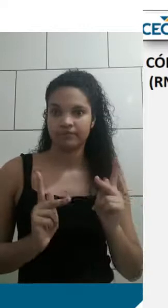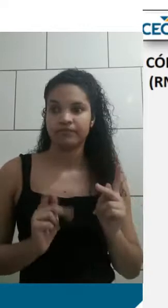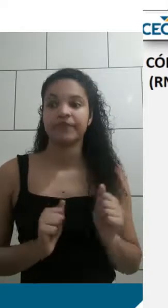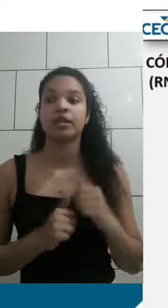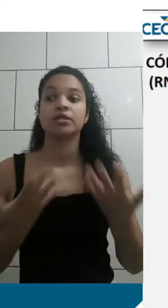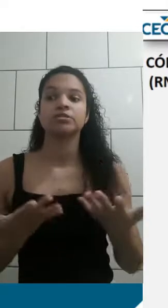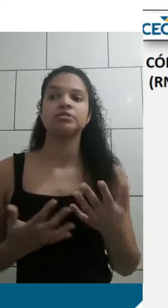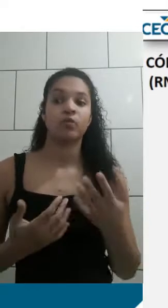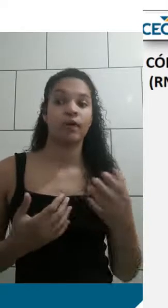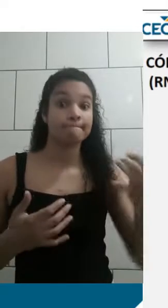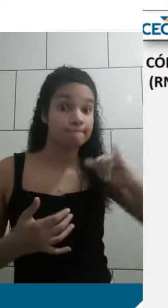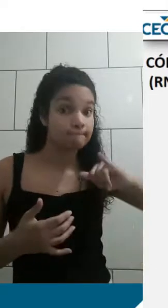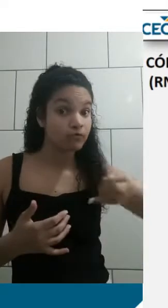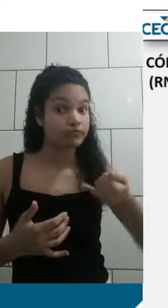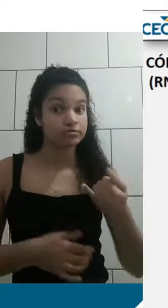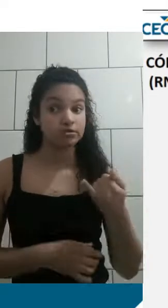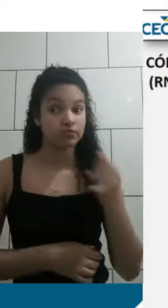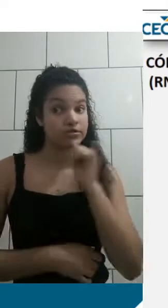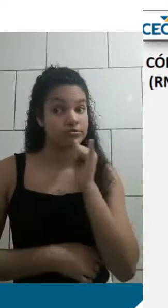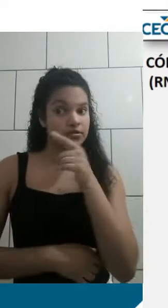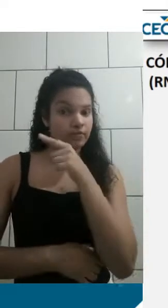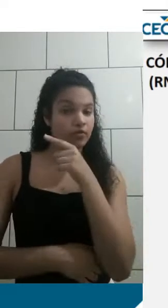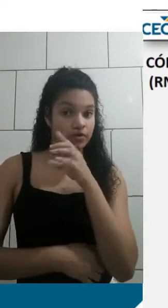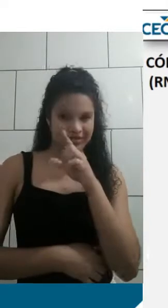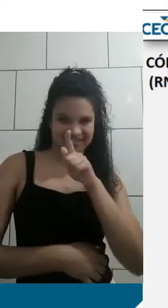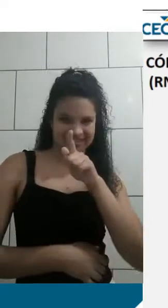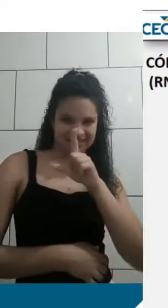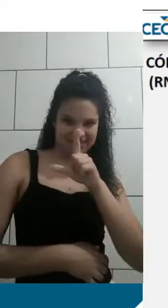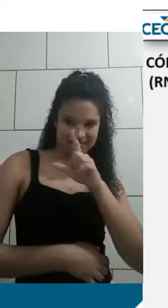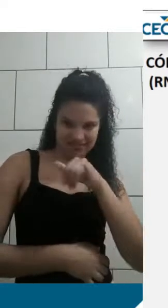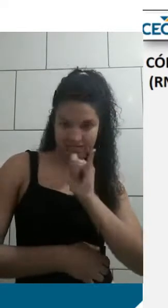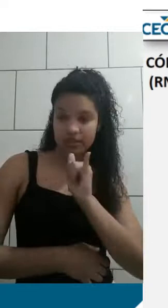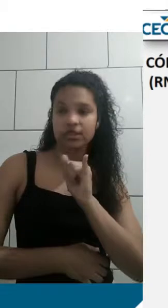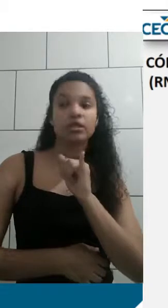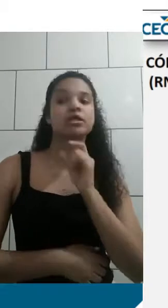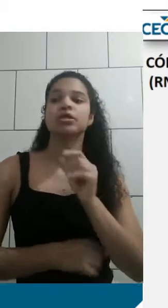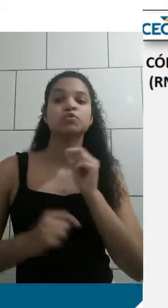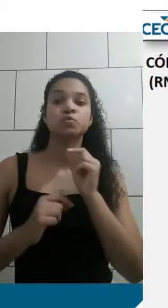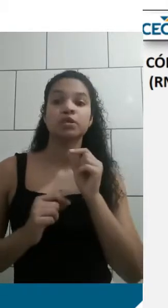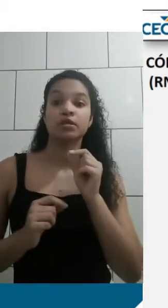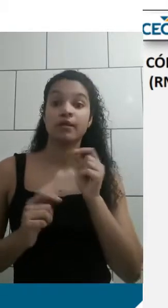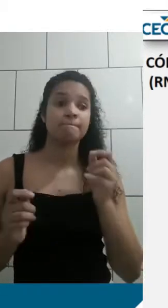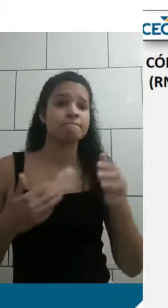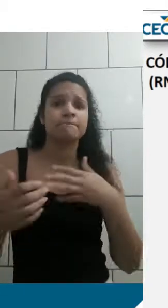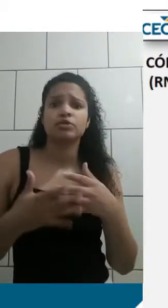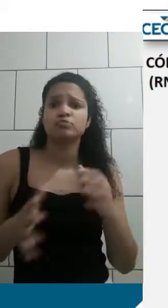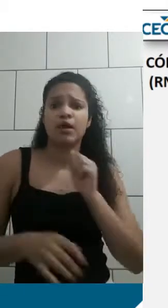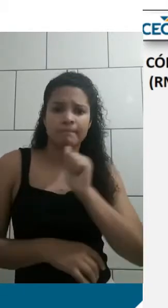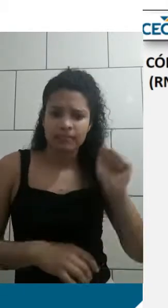Aproveitando aí o exemplo da glicina, é importante notar que o mesmo aminoácido pode ser